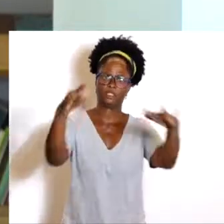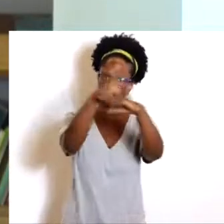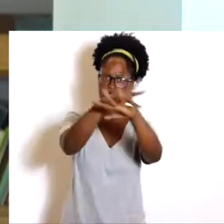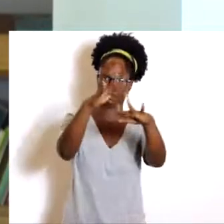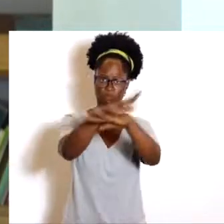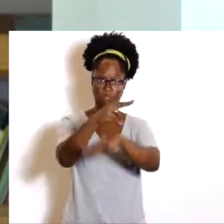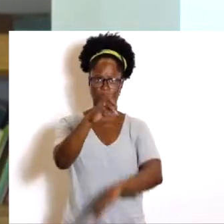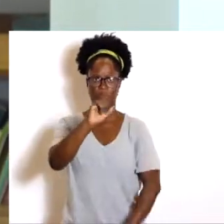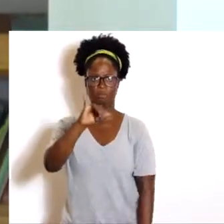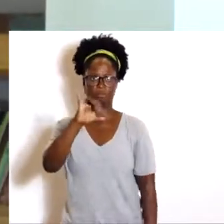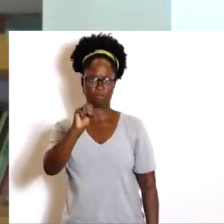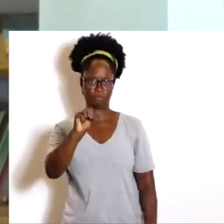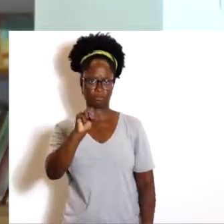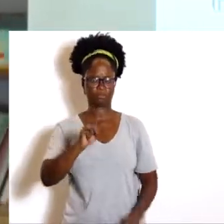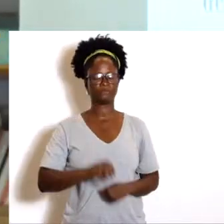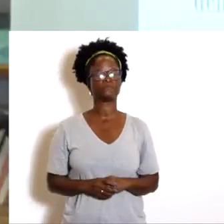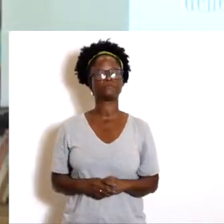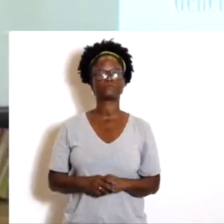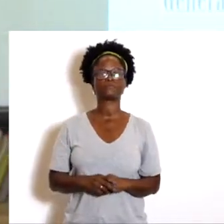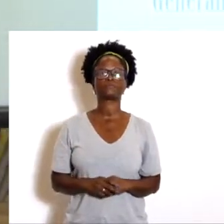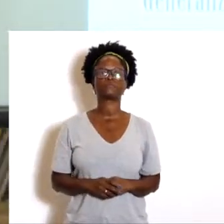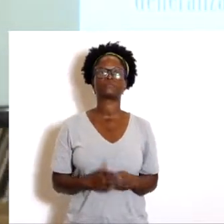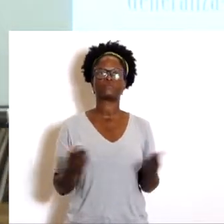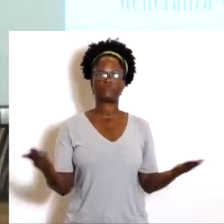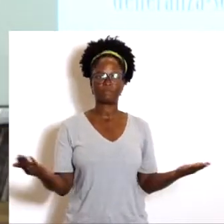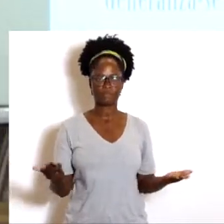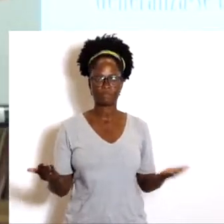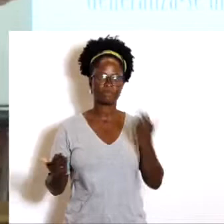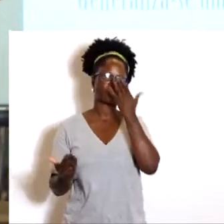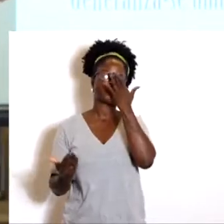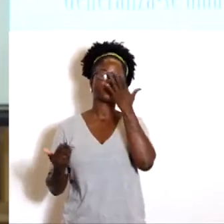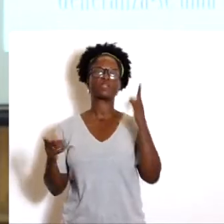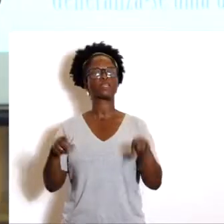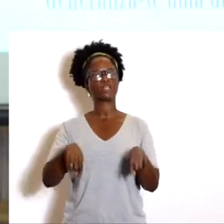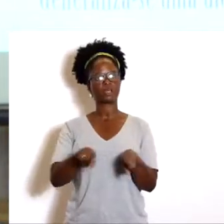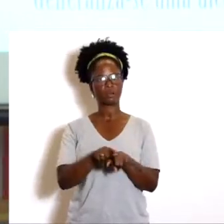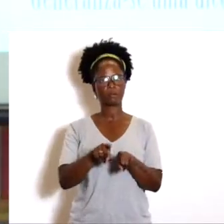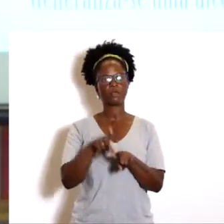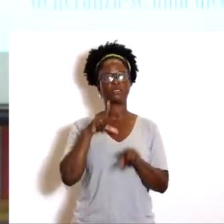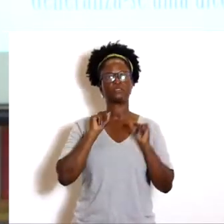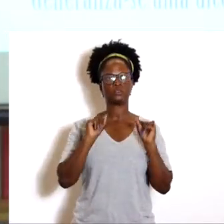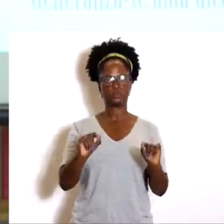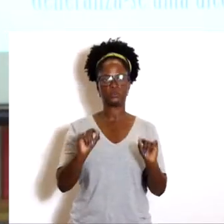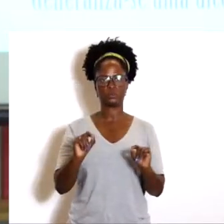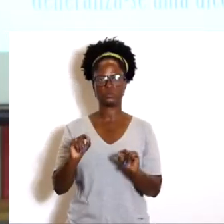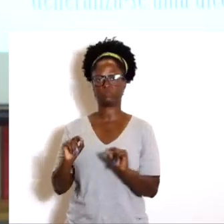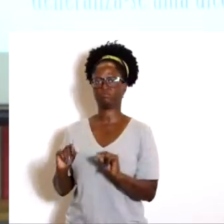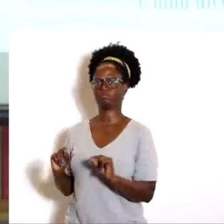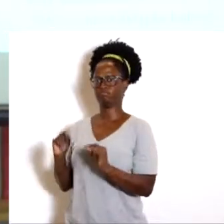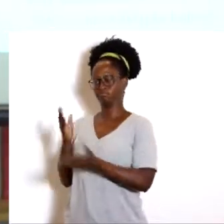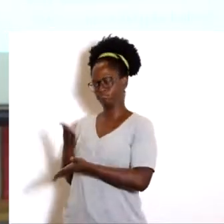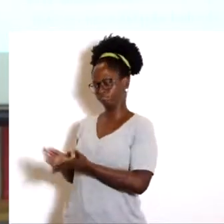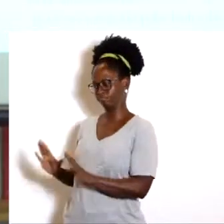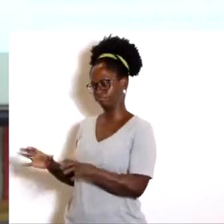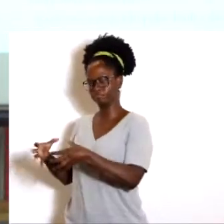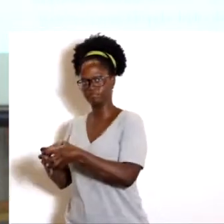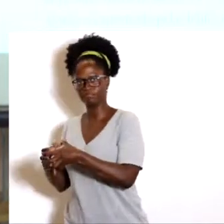apólices generaliza-se uma decepção das margens